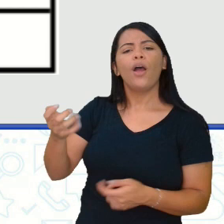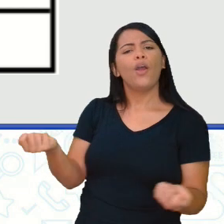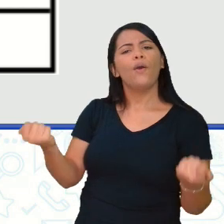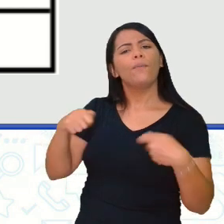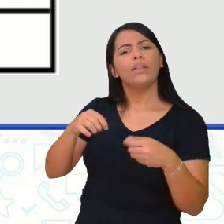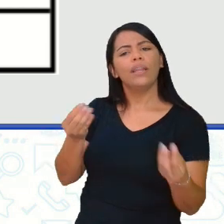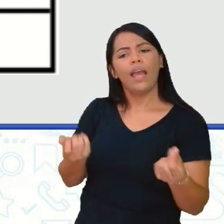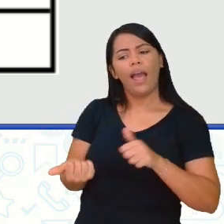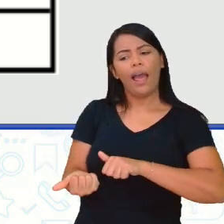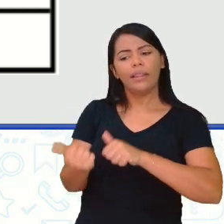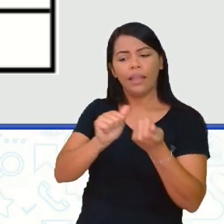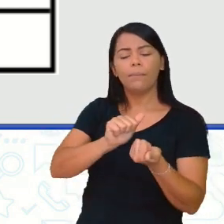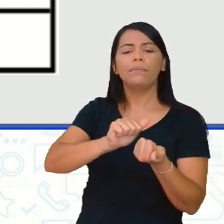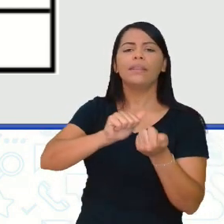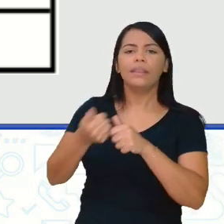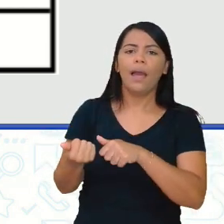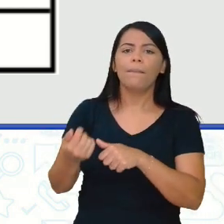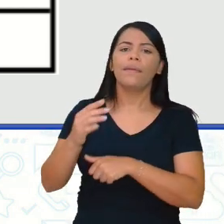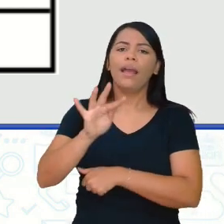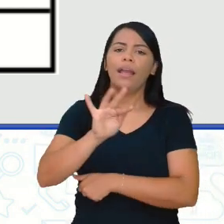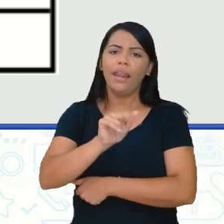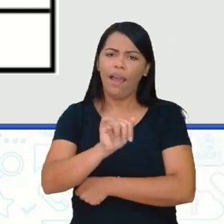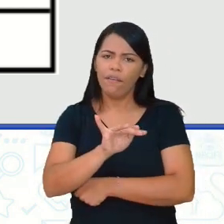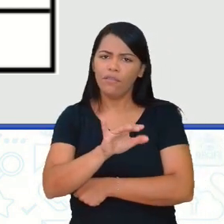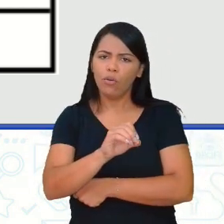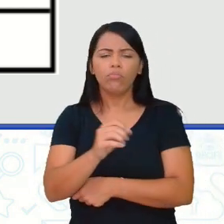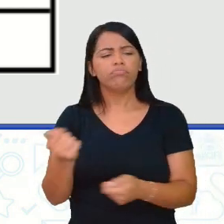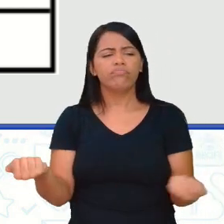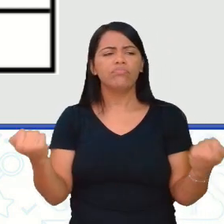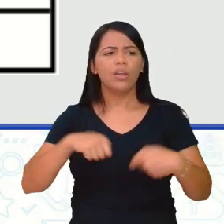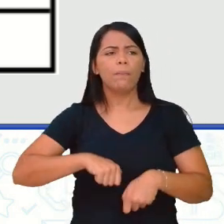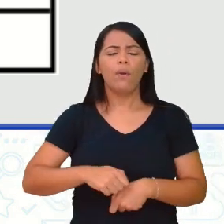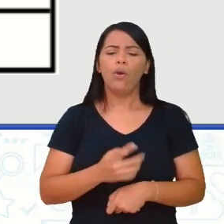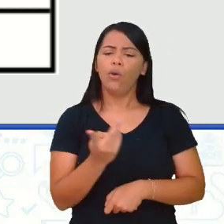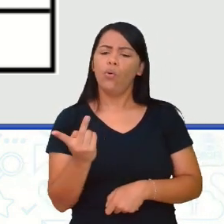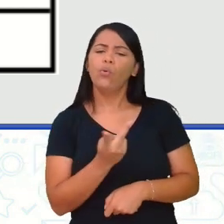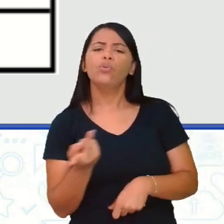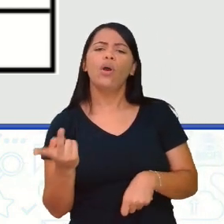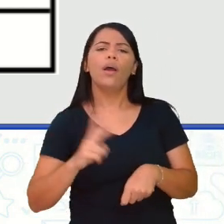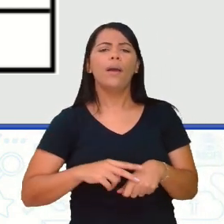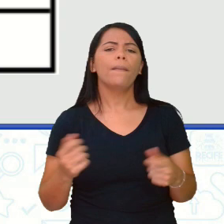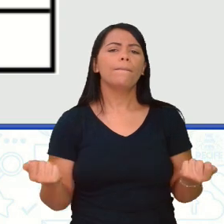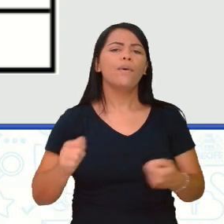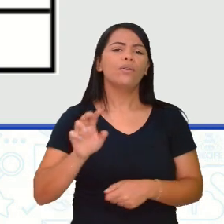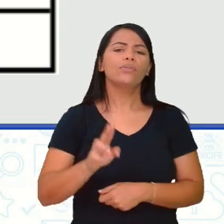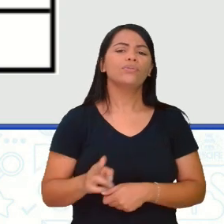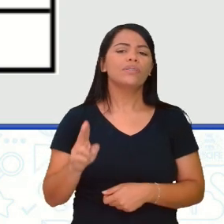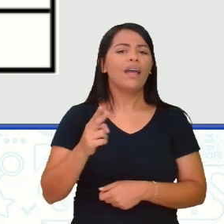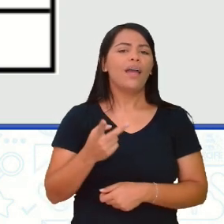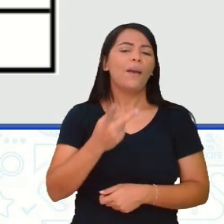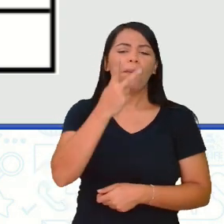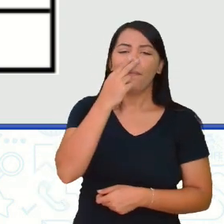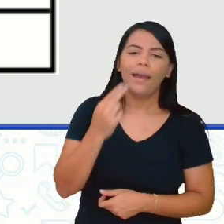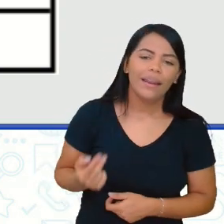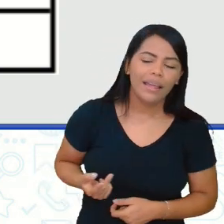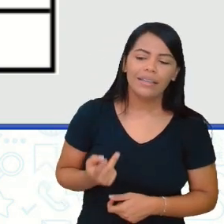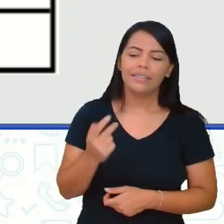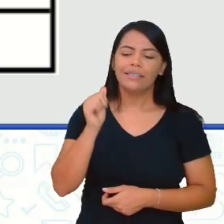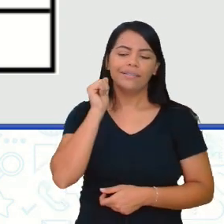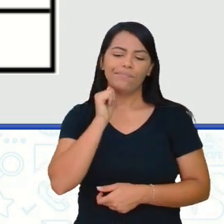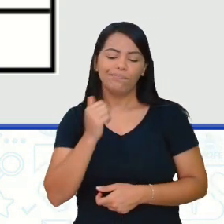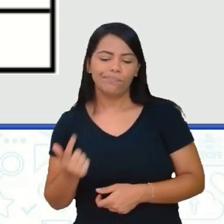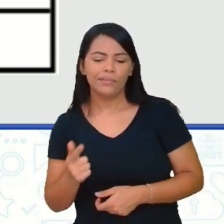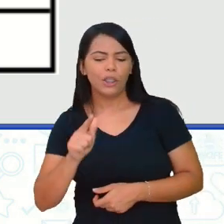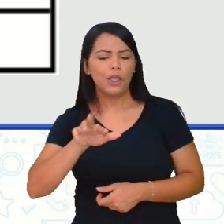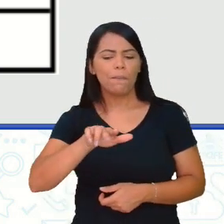Poderia. Tabela e gráfico, eles são assim, quase como se fossem irmãos. Posso dizer isso, professor Ricardinho? Parceiros, parceiros. É, muito parceiro.